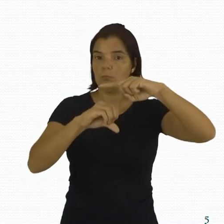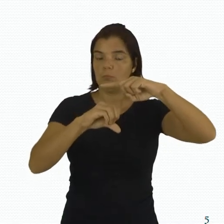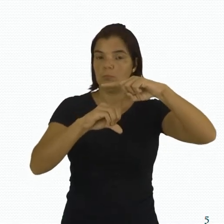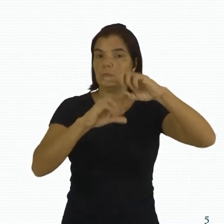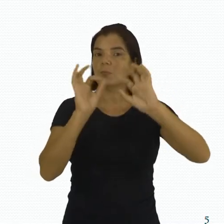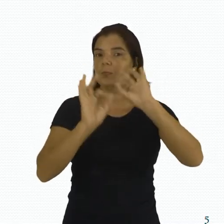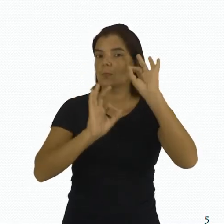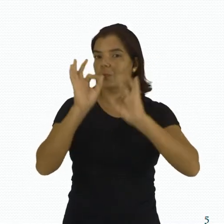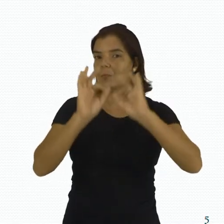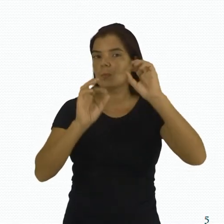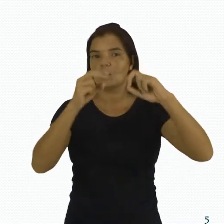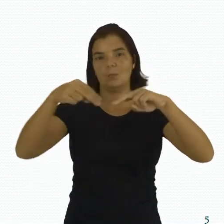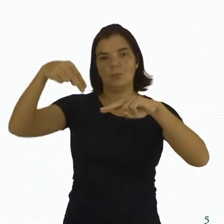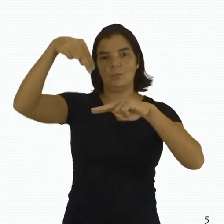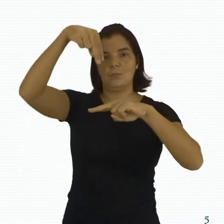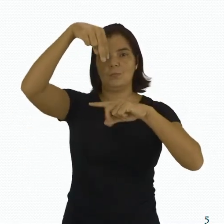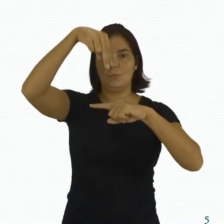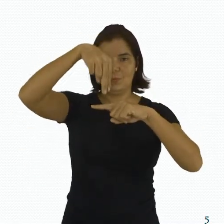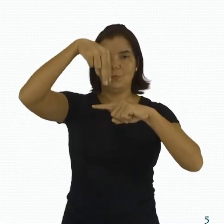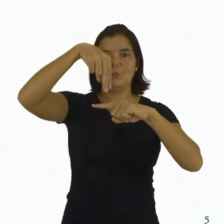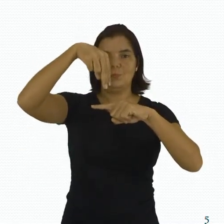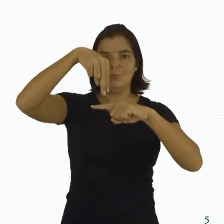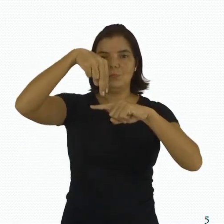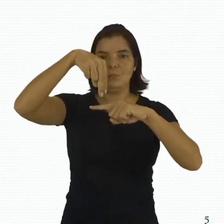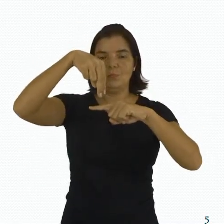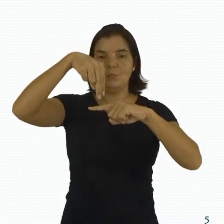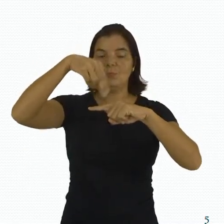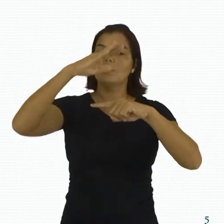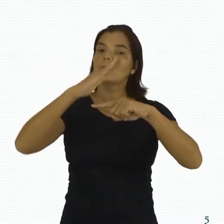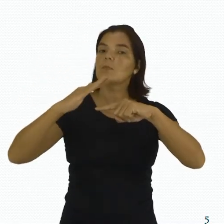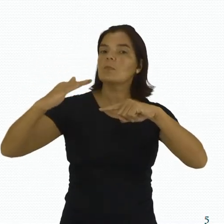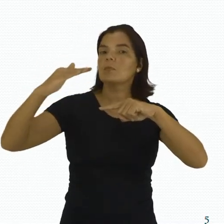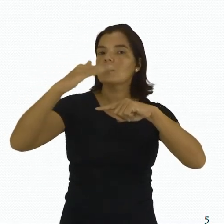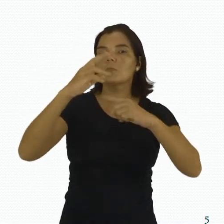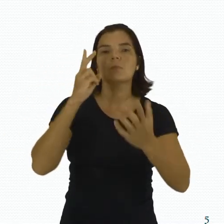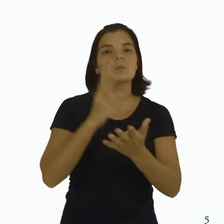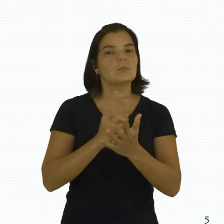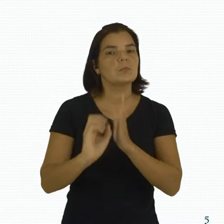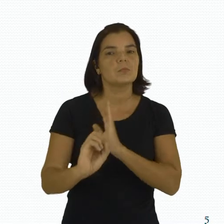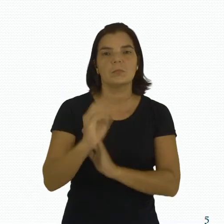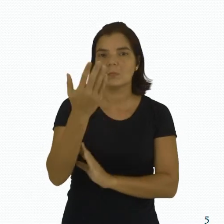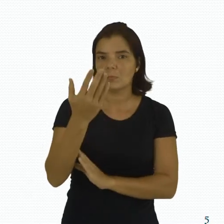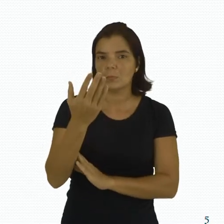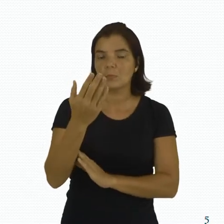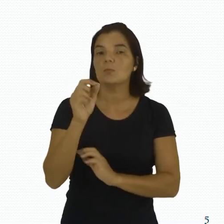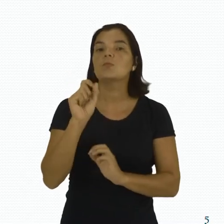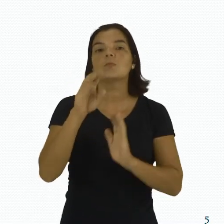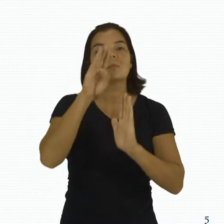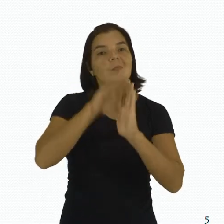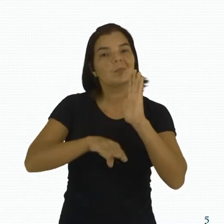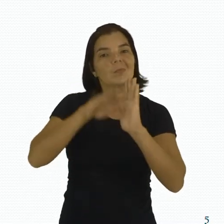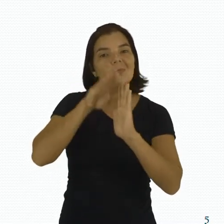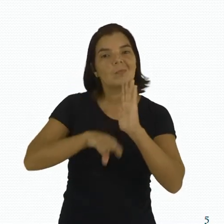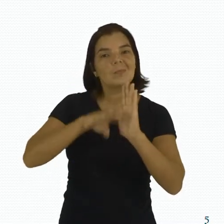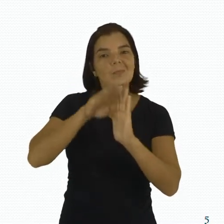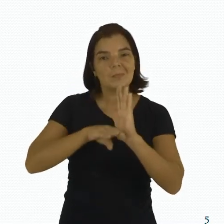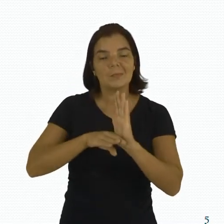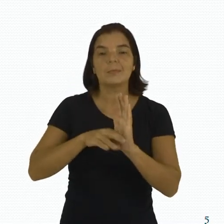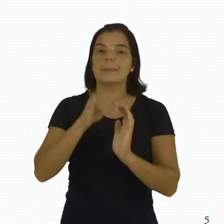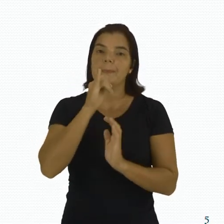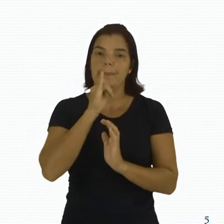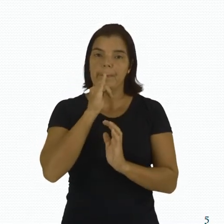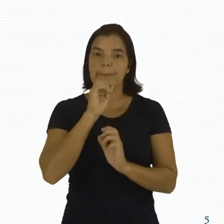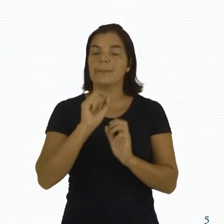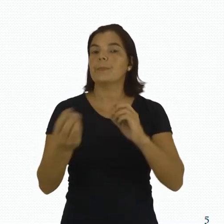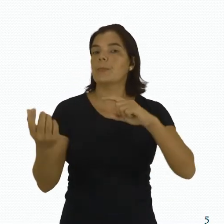vamos montar o numerador. Em cima sempre vai acontecer uma subtração, certo? No caso, o